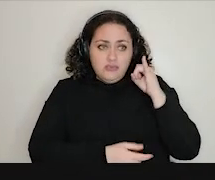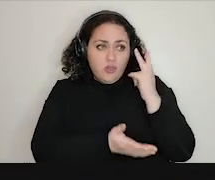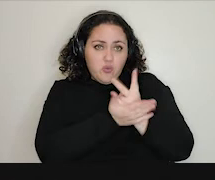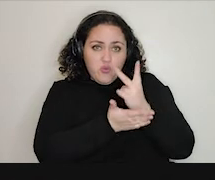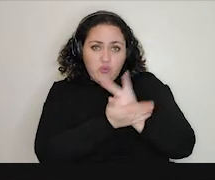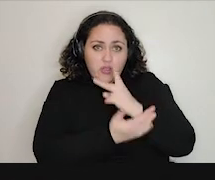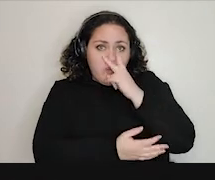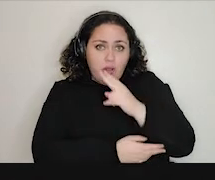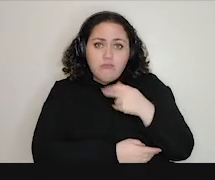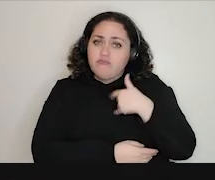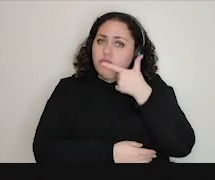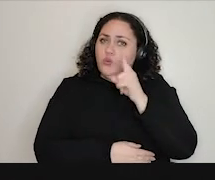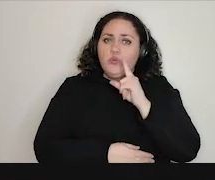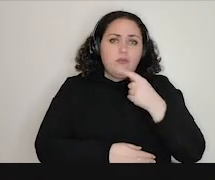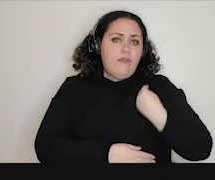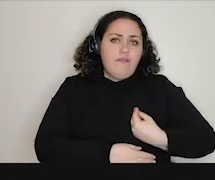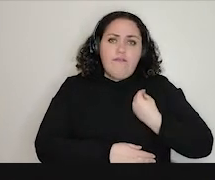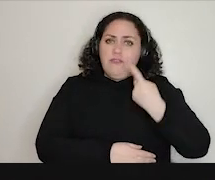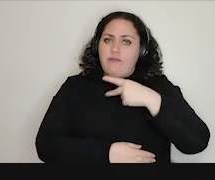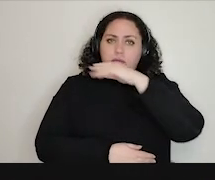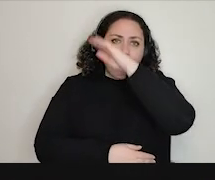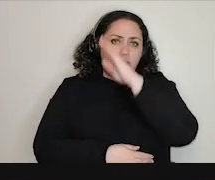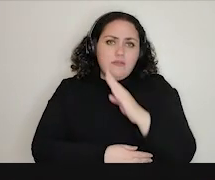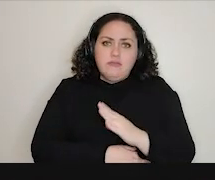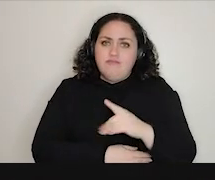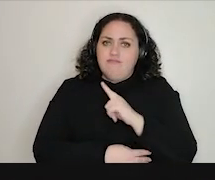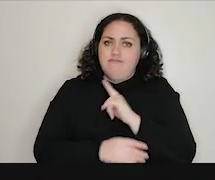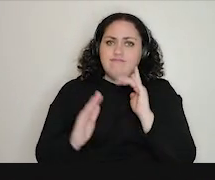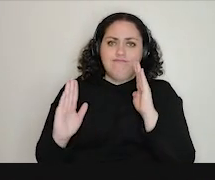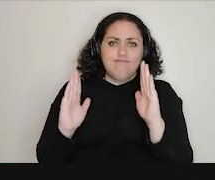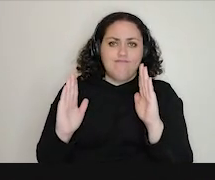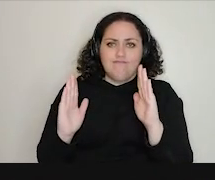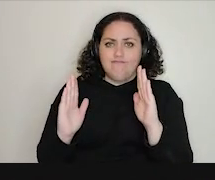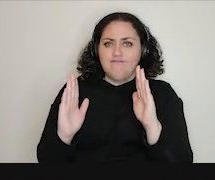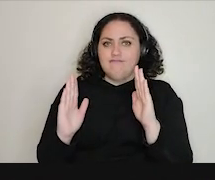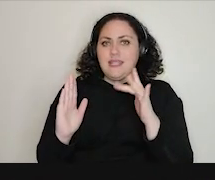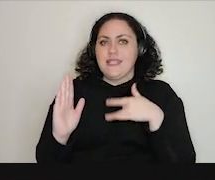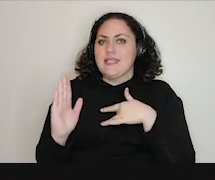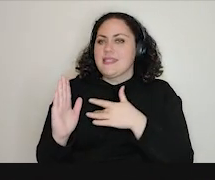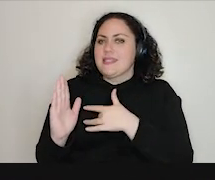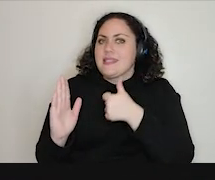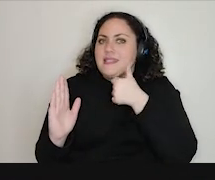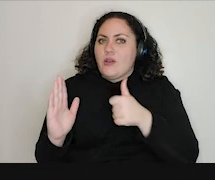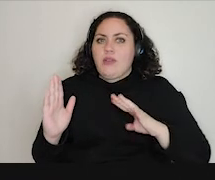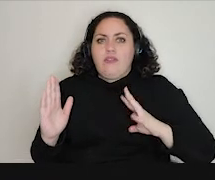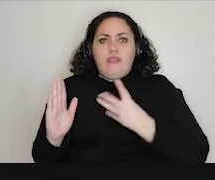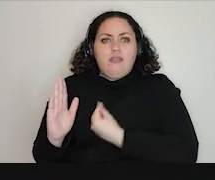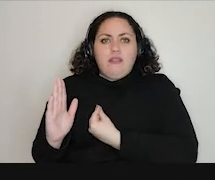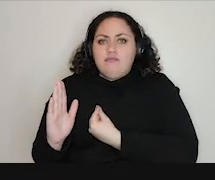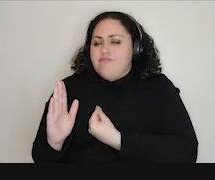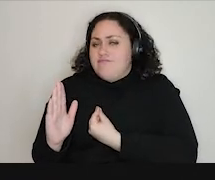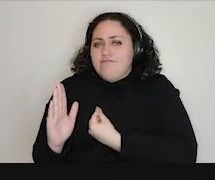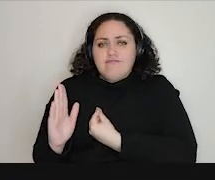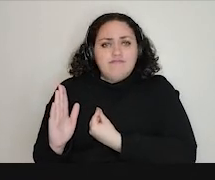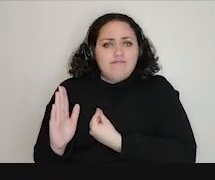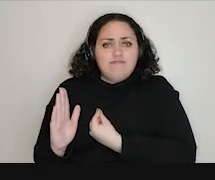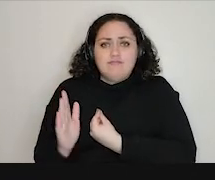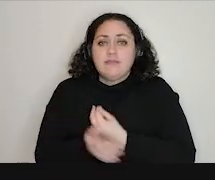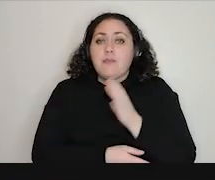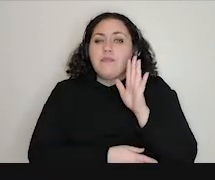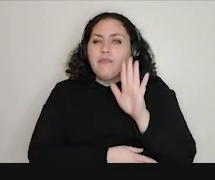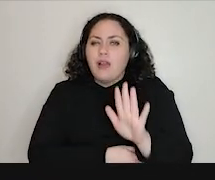viver no Brasil num cenário que seja completamente saudável para as pessoas trans. Mas que